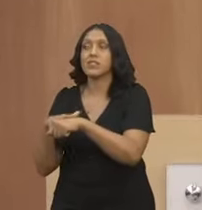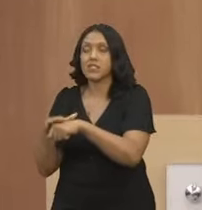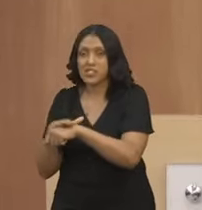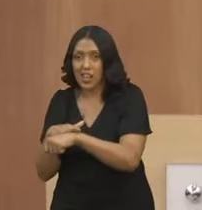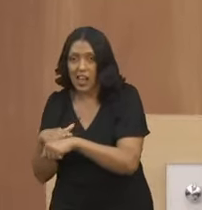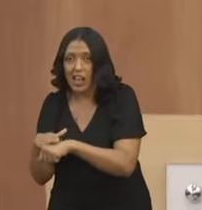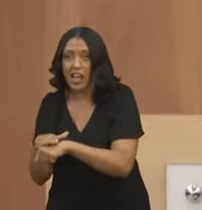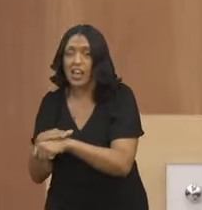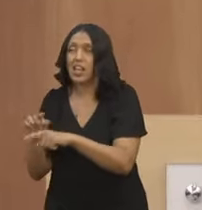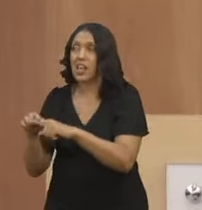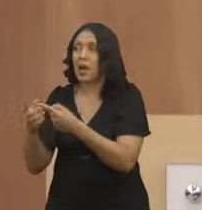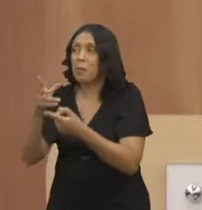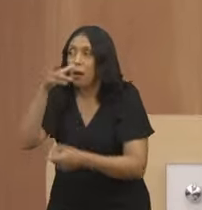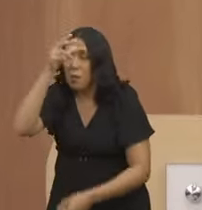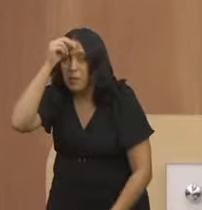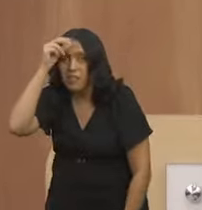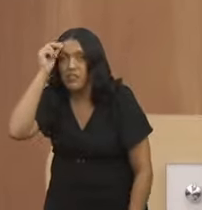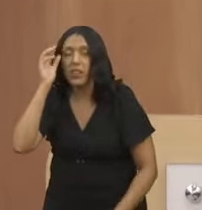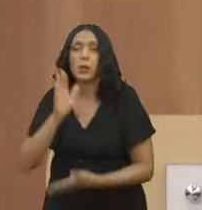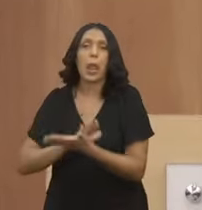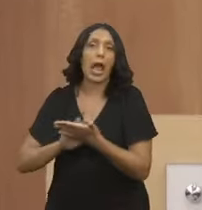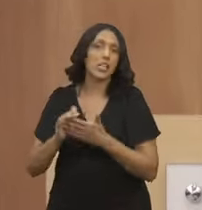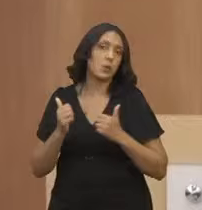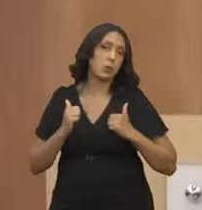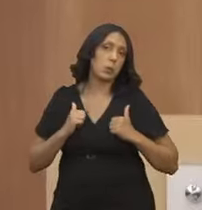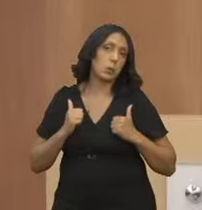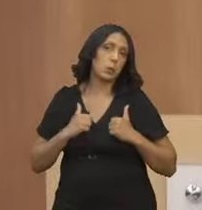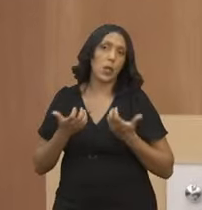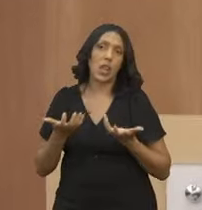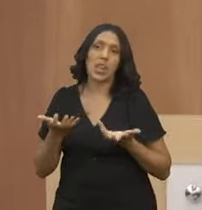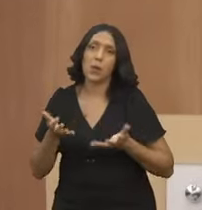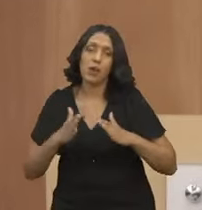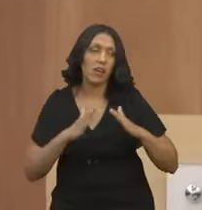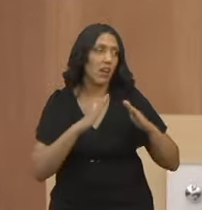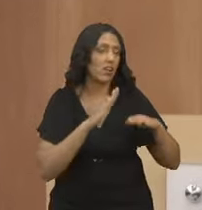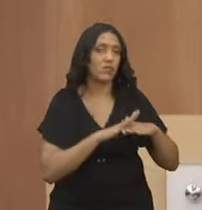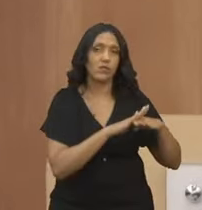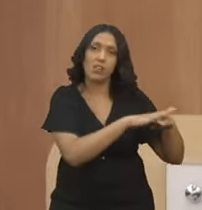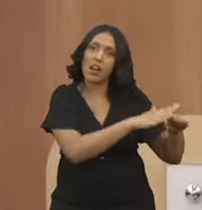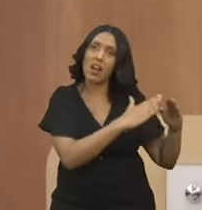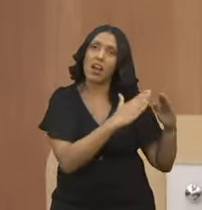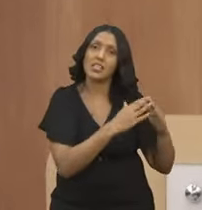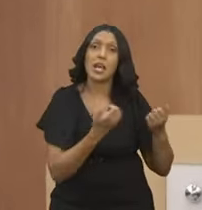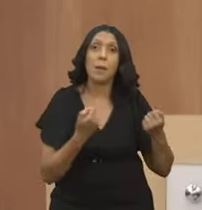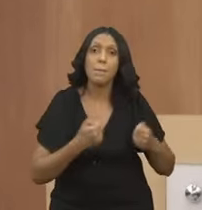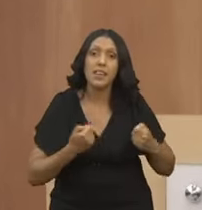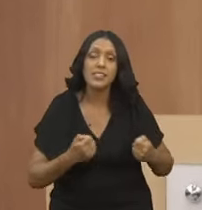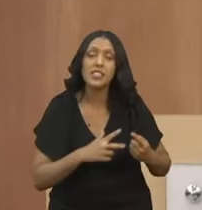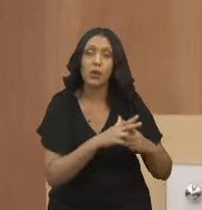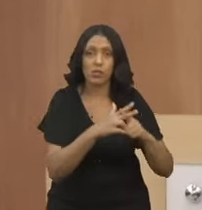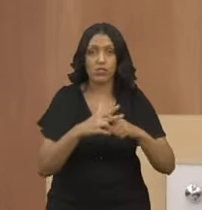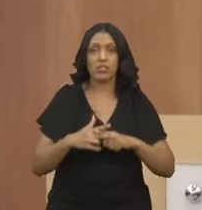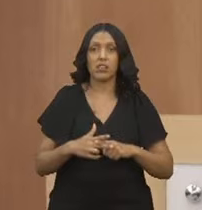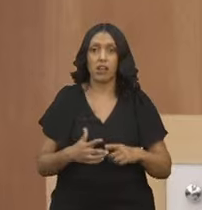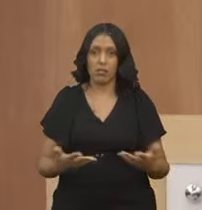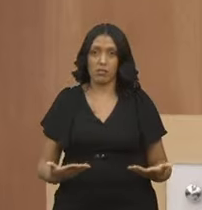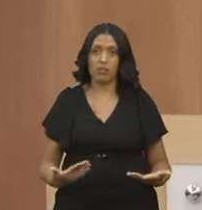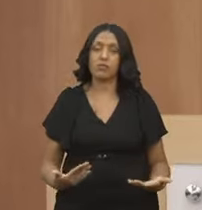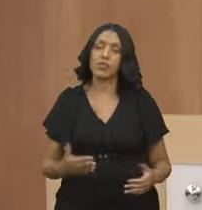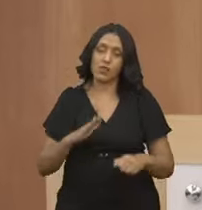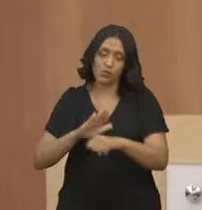que é óbvia, que é necessária. A obra não vai estar pronta até todas essas casas estarem consertadas. Agora eu quero pedir para a